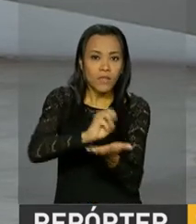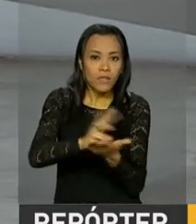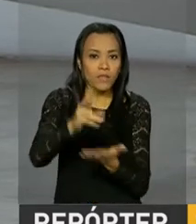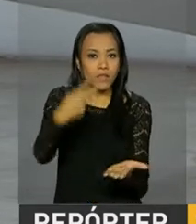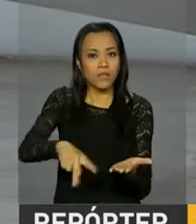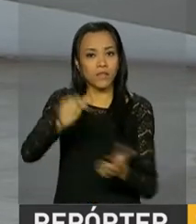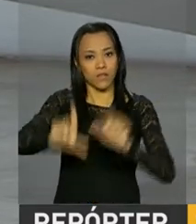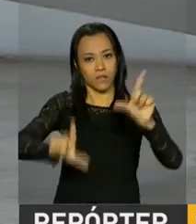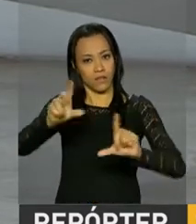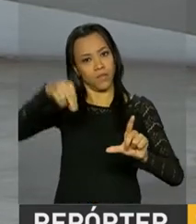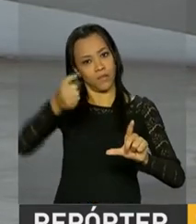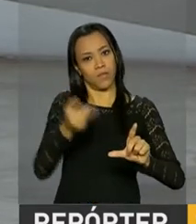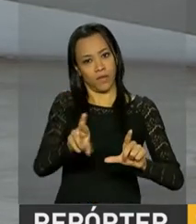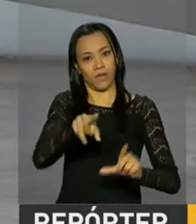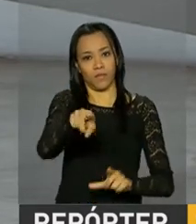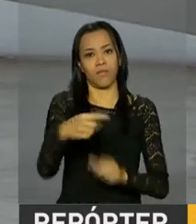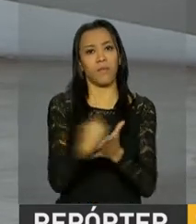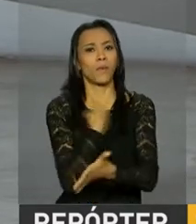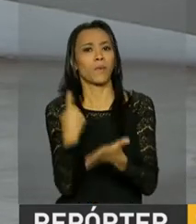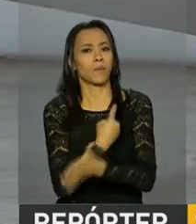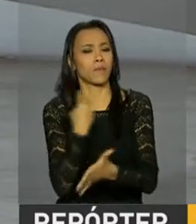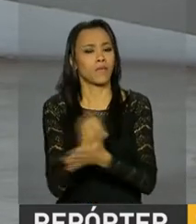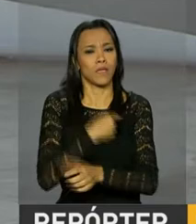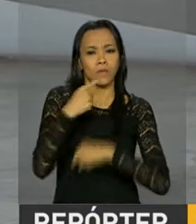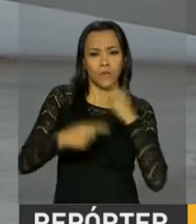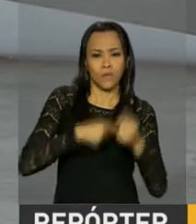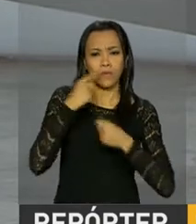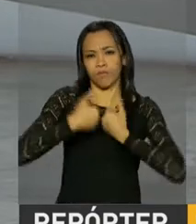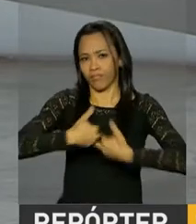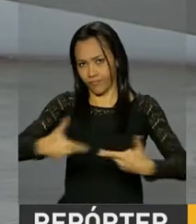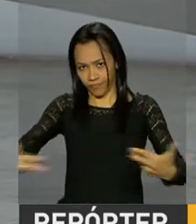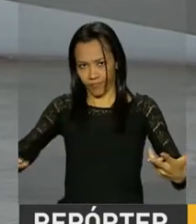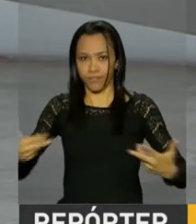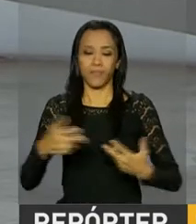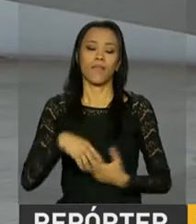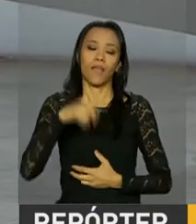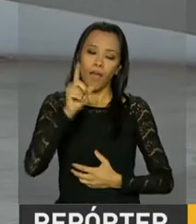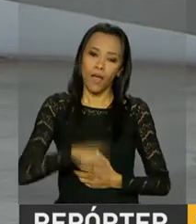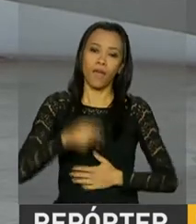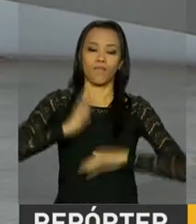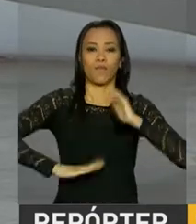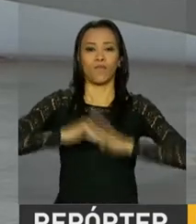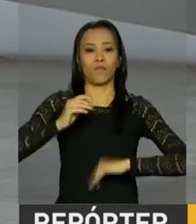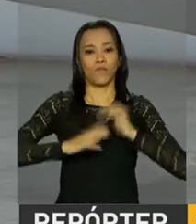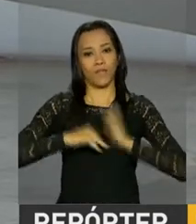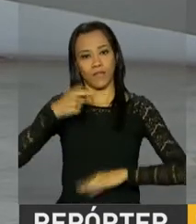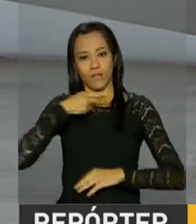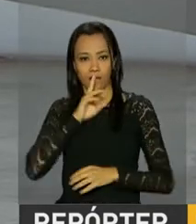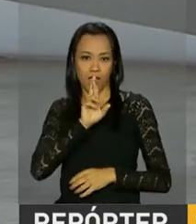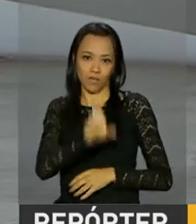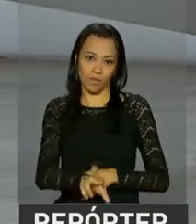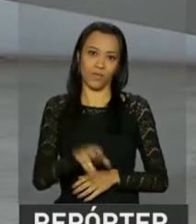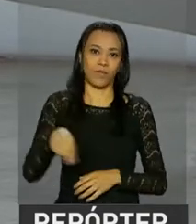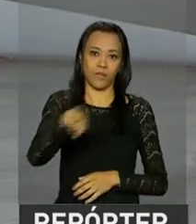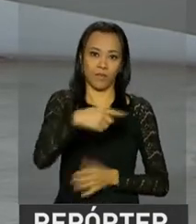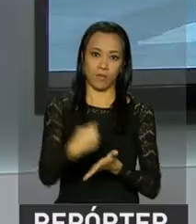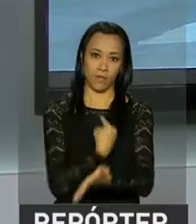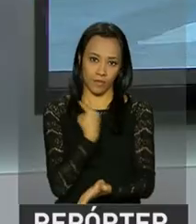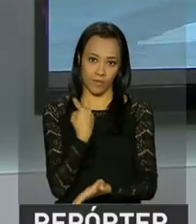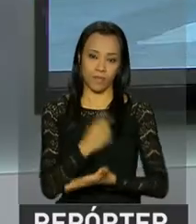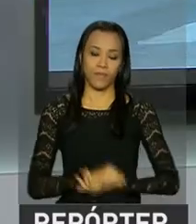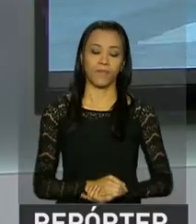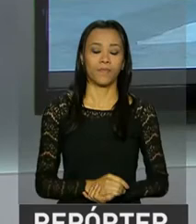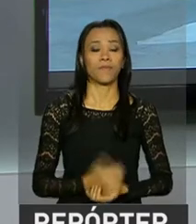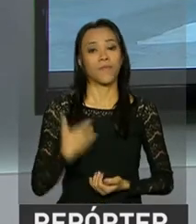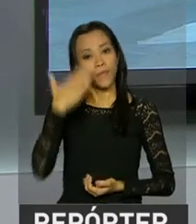2590 bom essas perguntas vão ser respondidas por especialistas da piedade moto com você lembro só